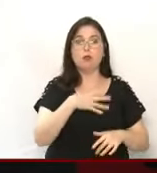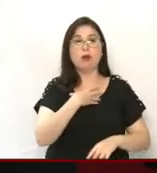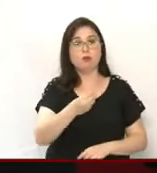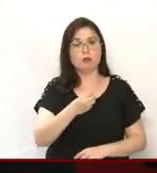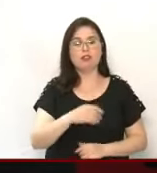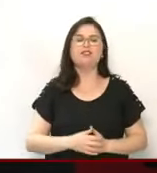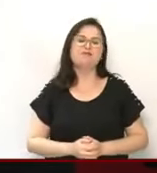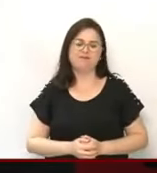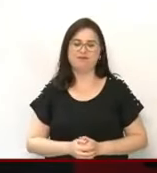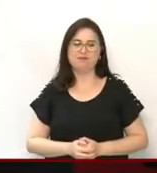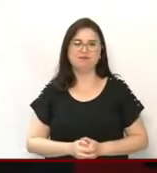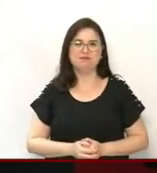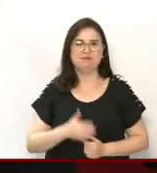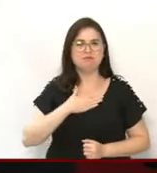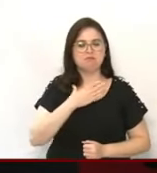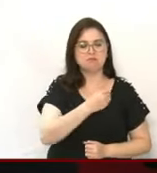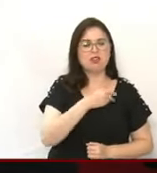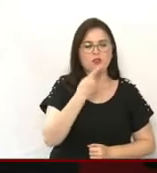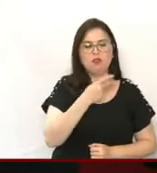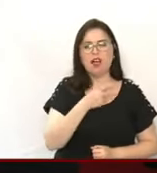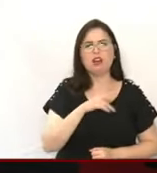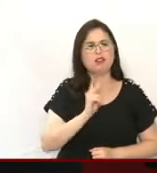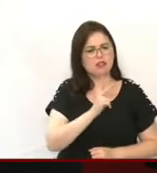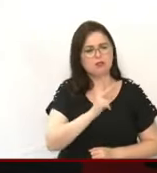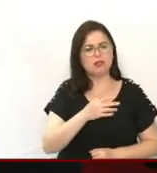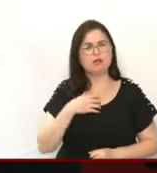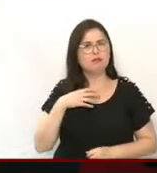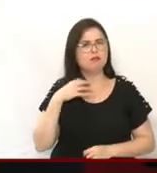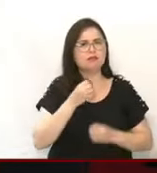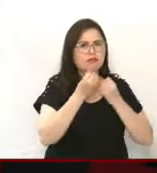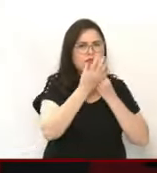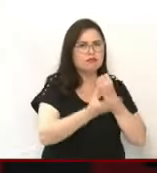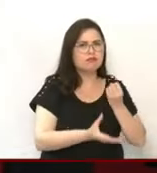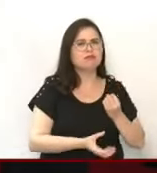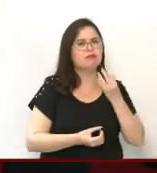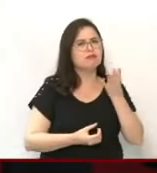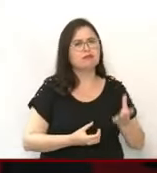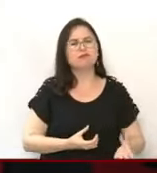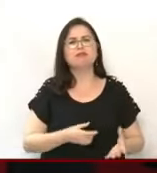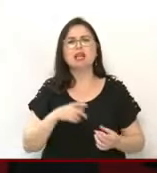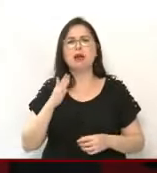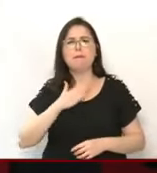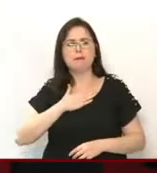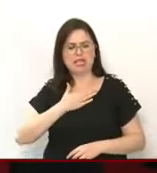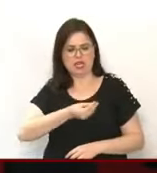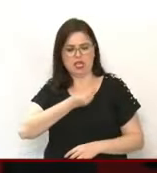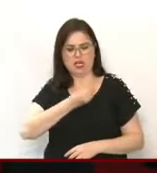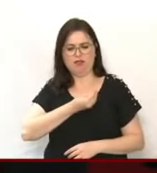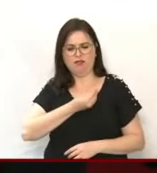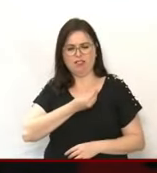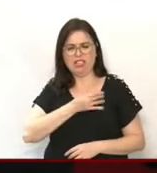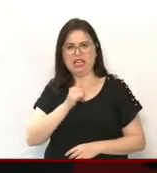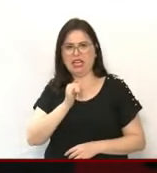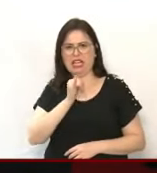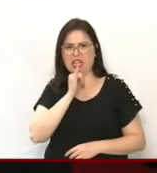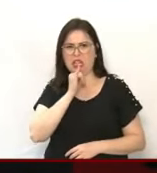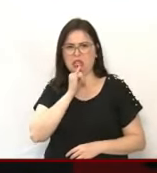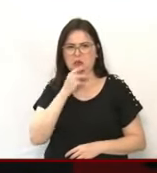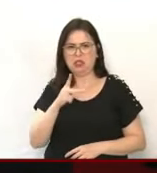a minha vida, ela não pode ser uma passagem simples nessa terra. Ela tem que ser algo